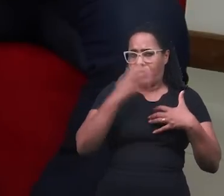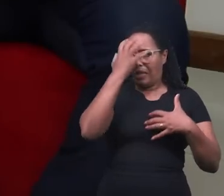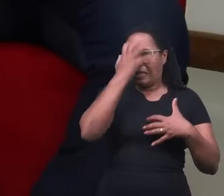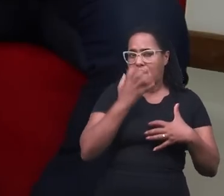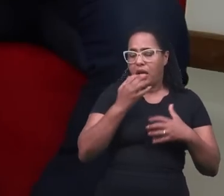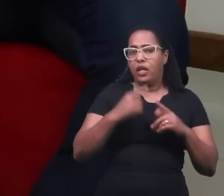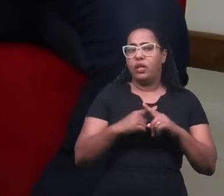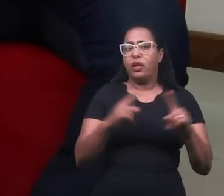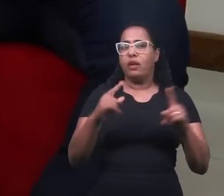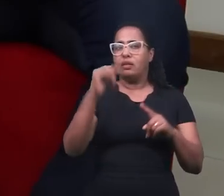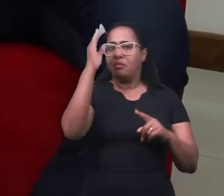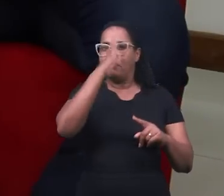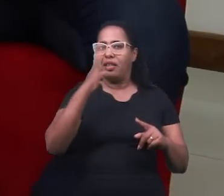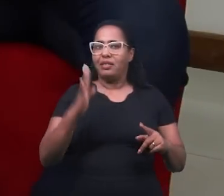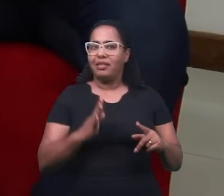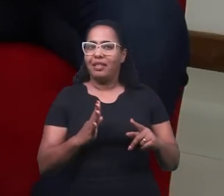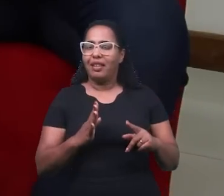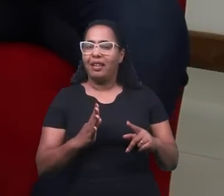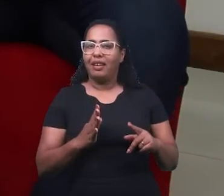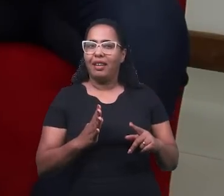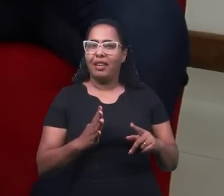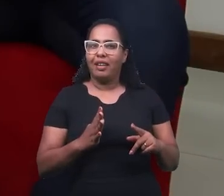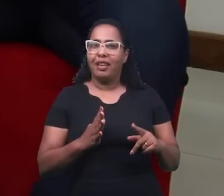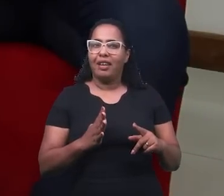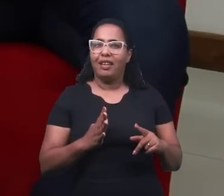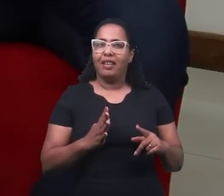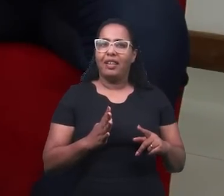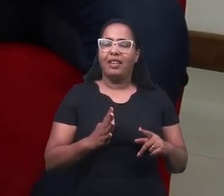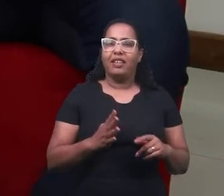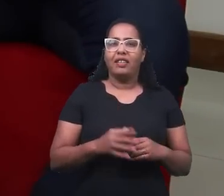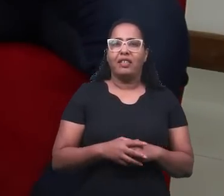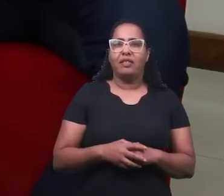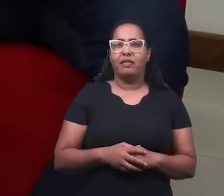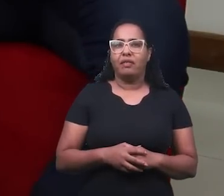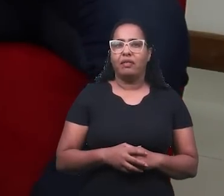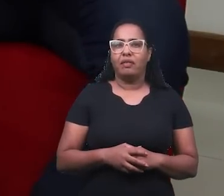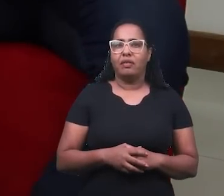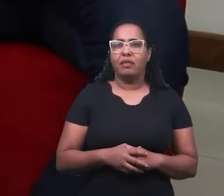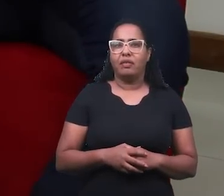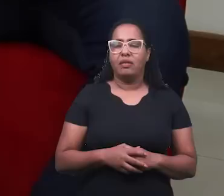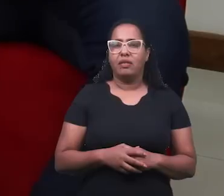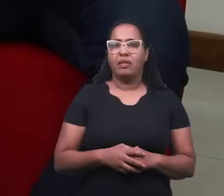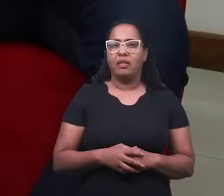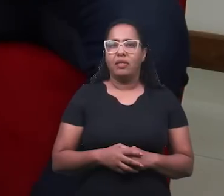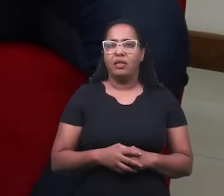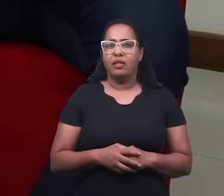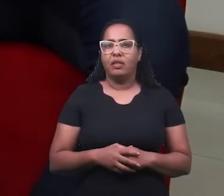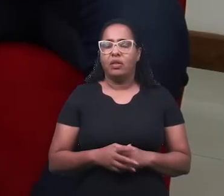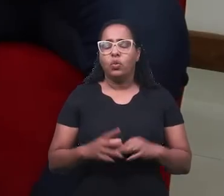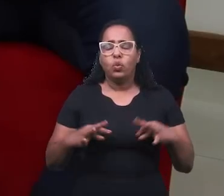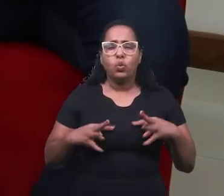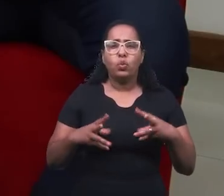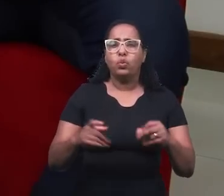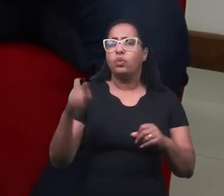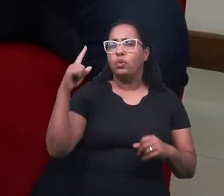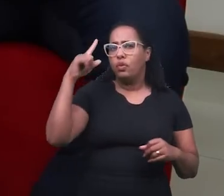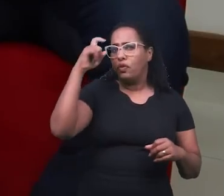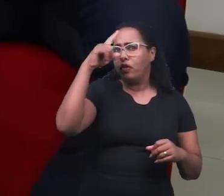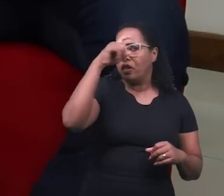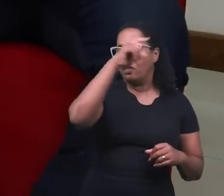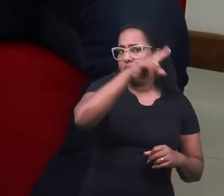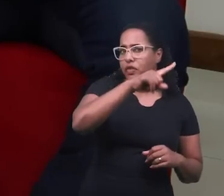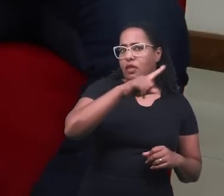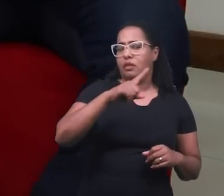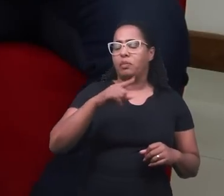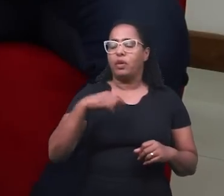somos... brasileiro tem aquela questão de estar mais próximo, né? Então, tudo para nós